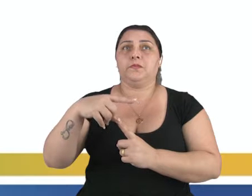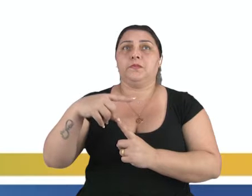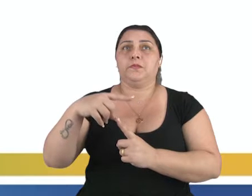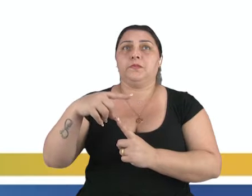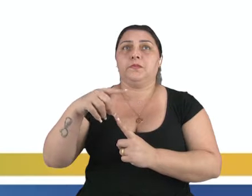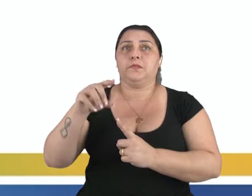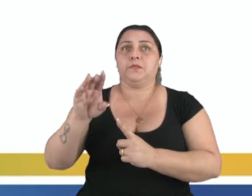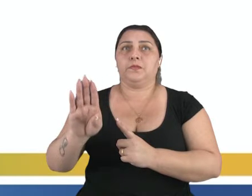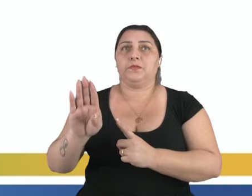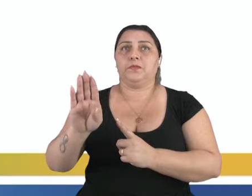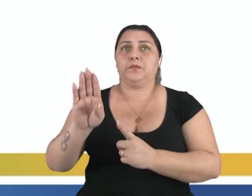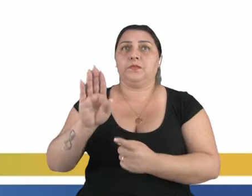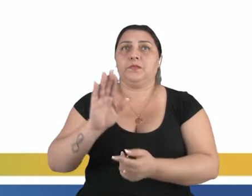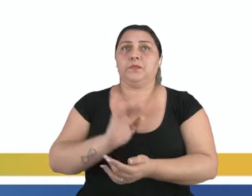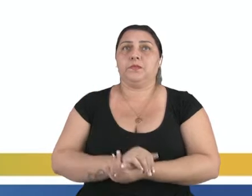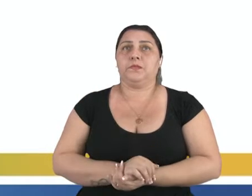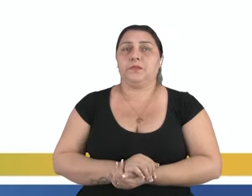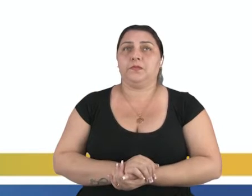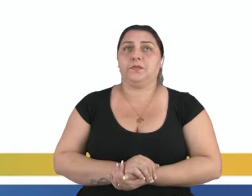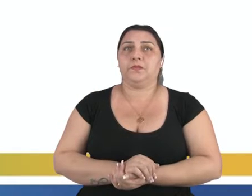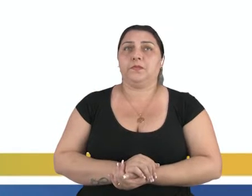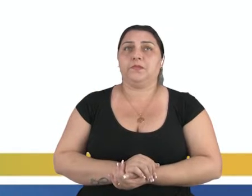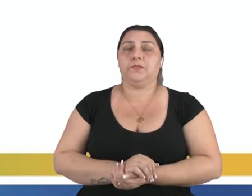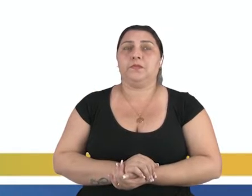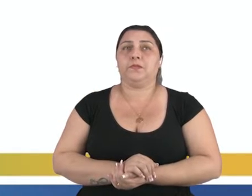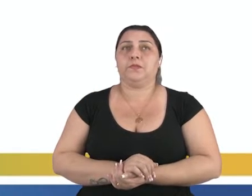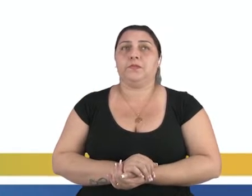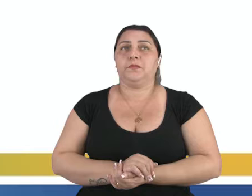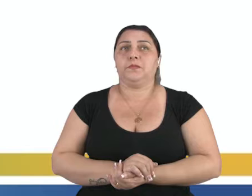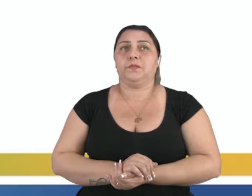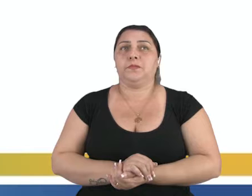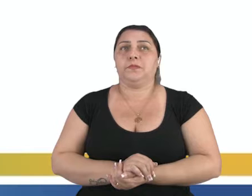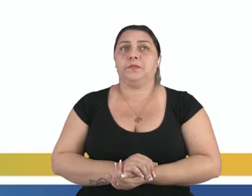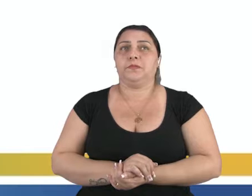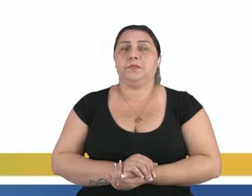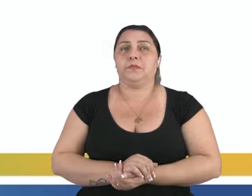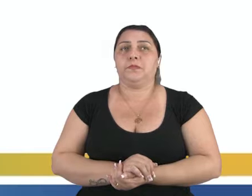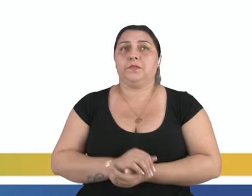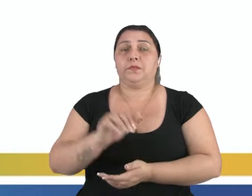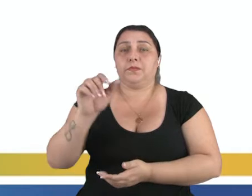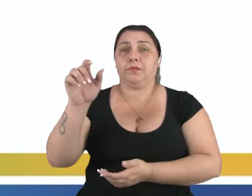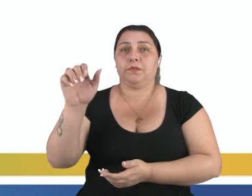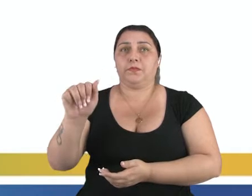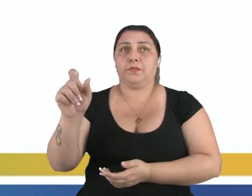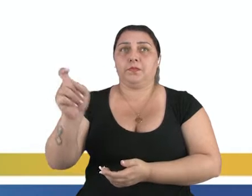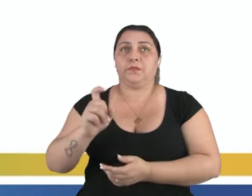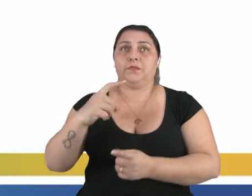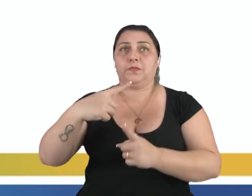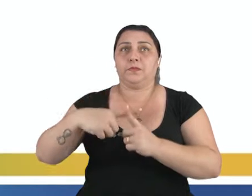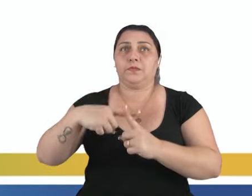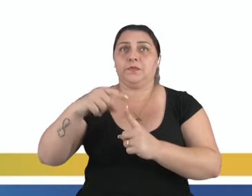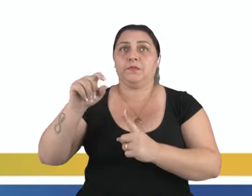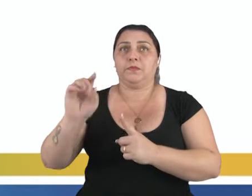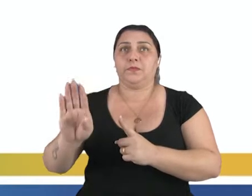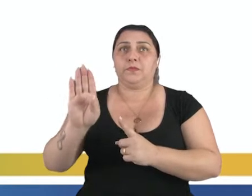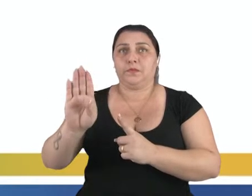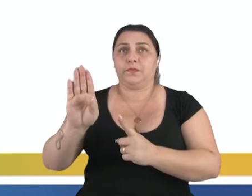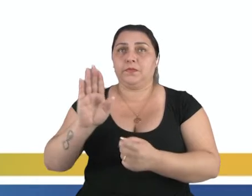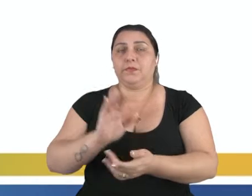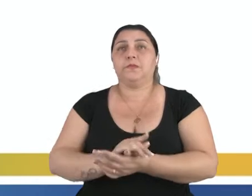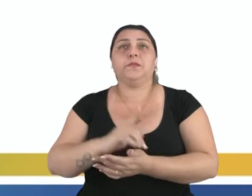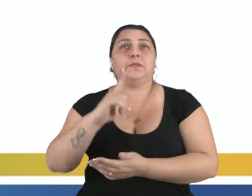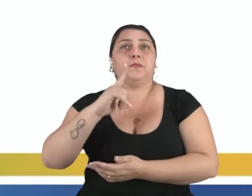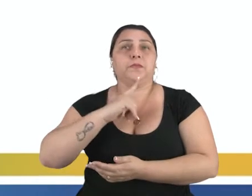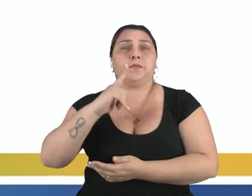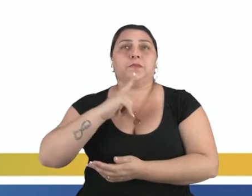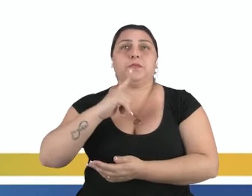função afim, de ax mais b, nós temos aí, fazendo o comparativo da